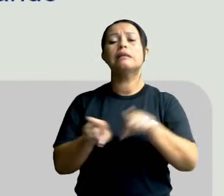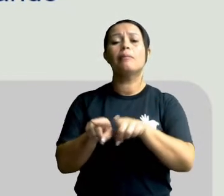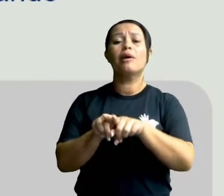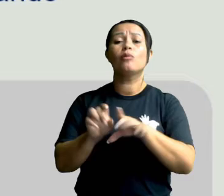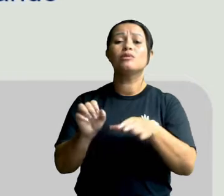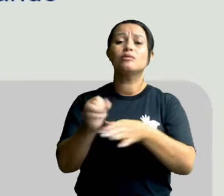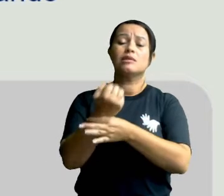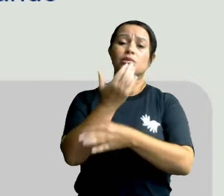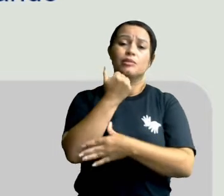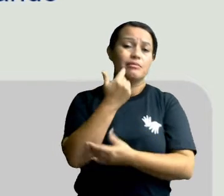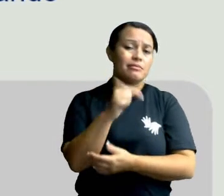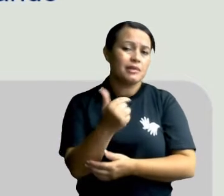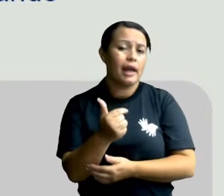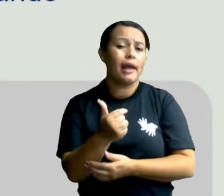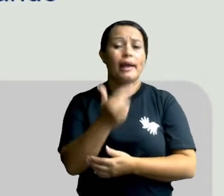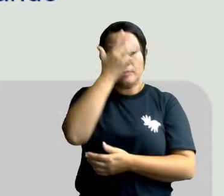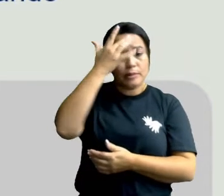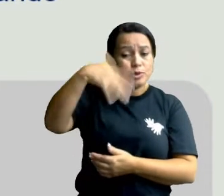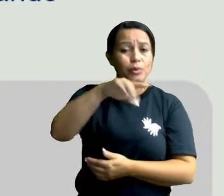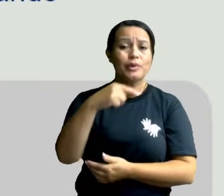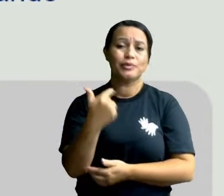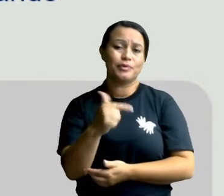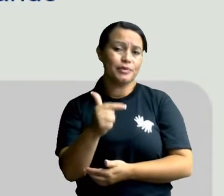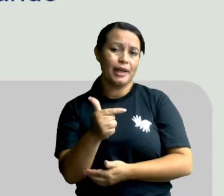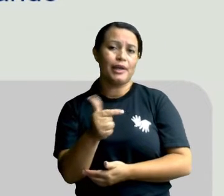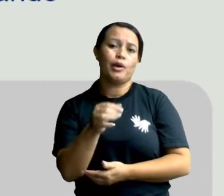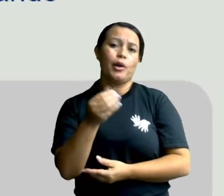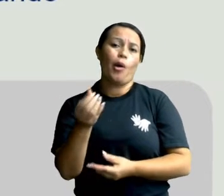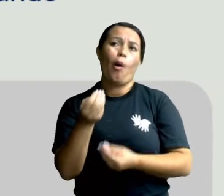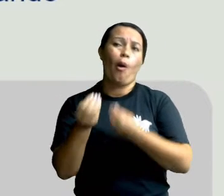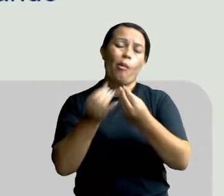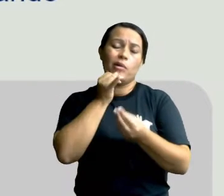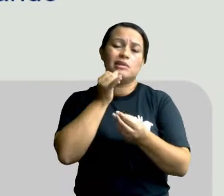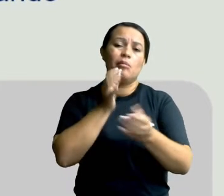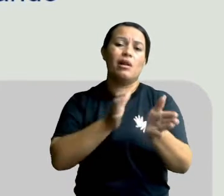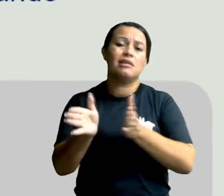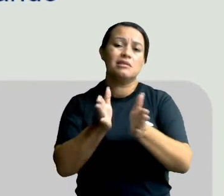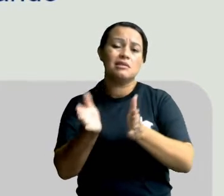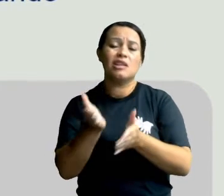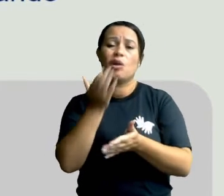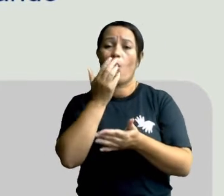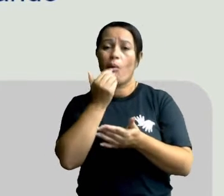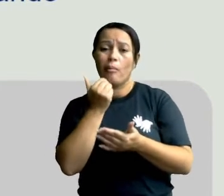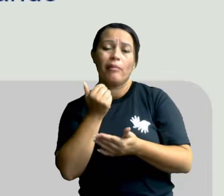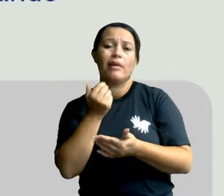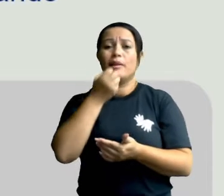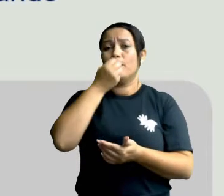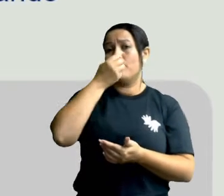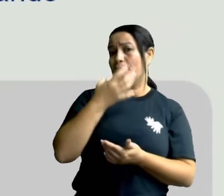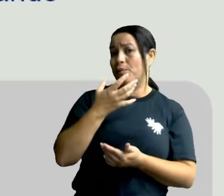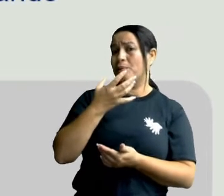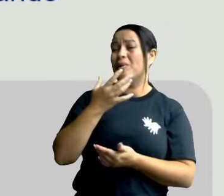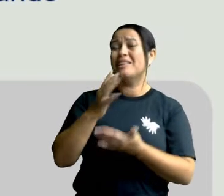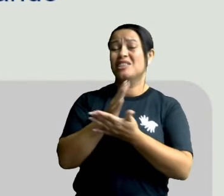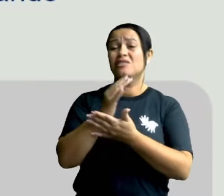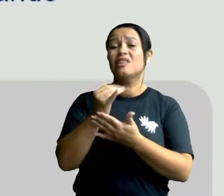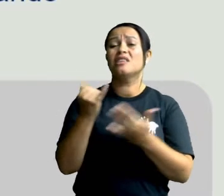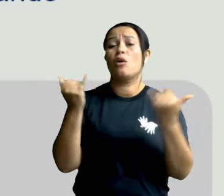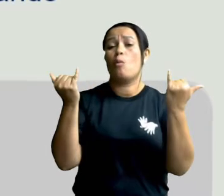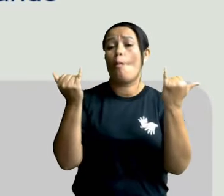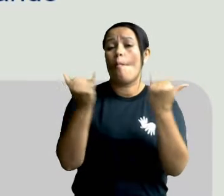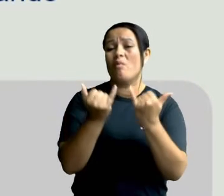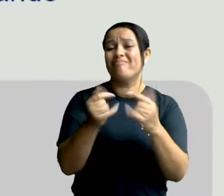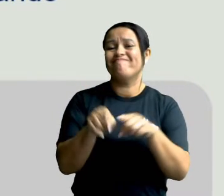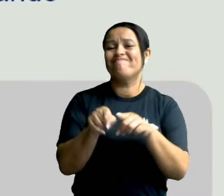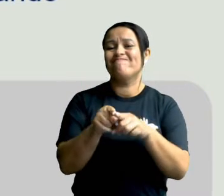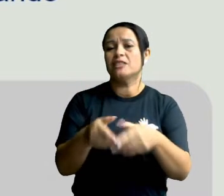insegurança alimentar, situação em que as pessoas não têm acesso a alimentos em quantidade e qualidade adequadas, gerando desnutrição